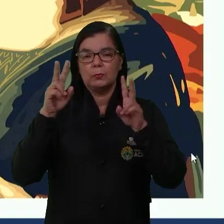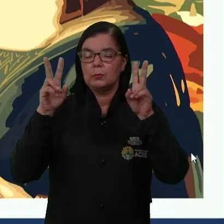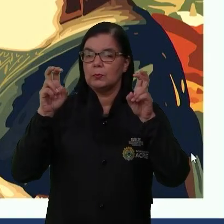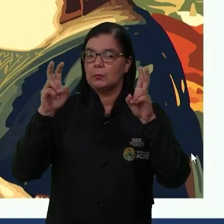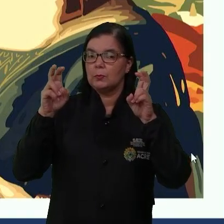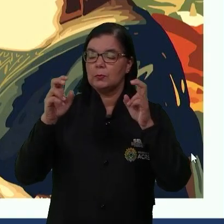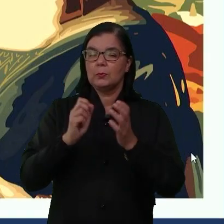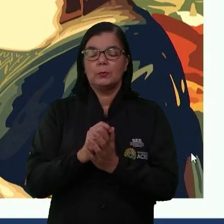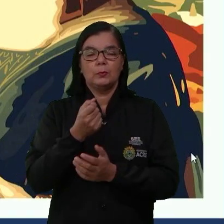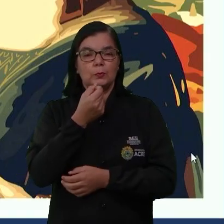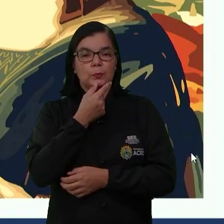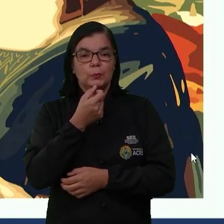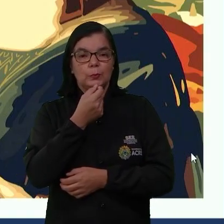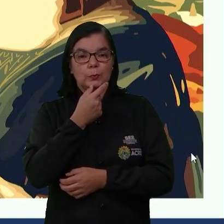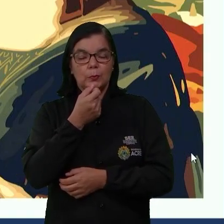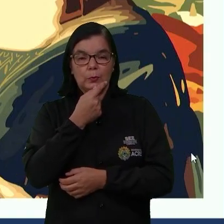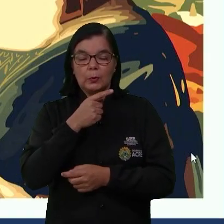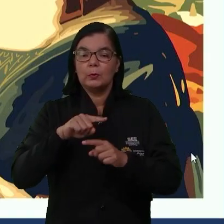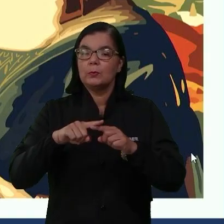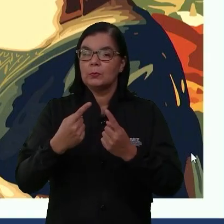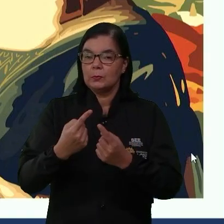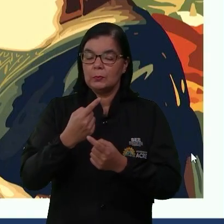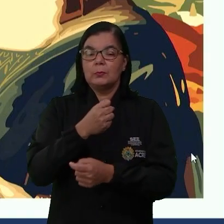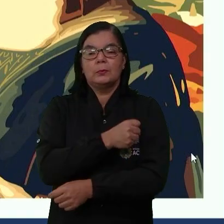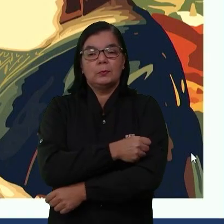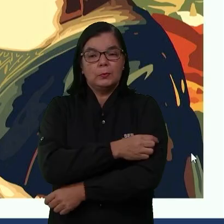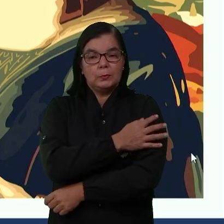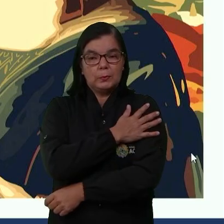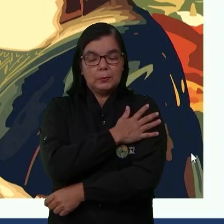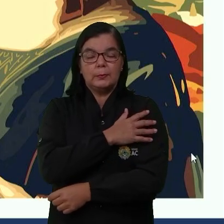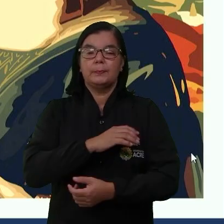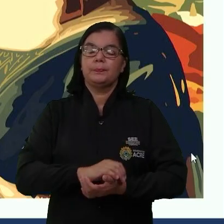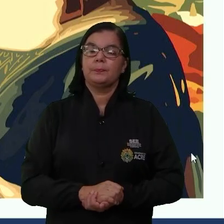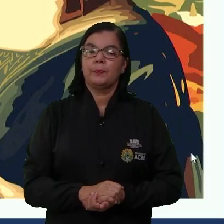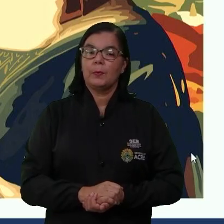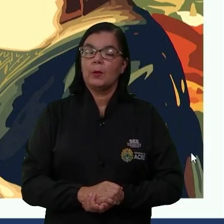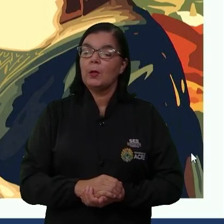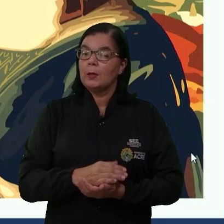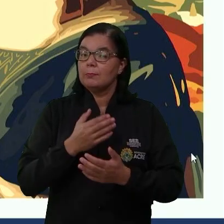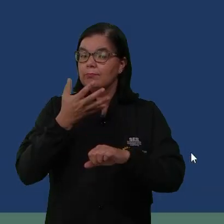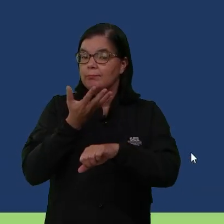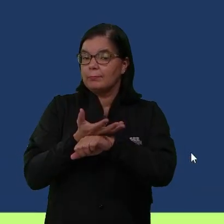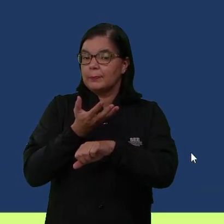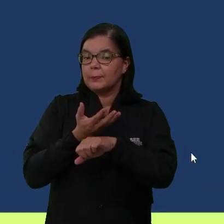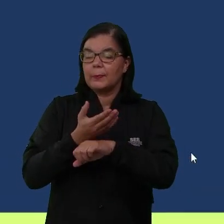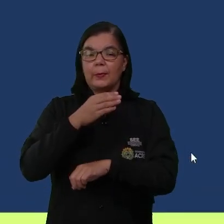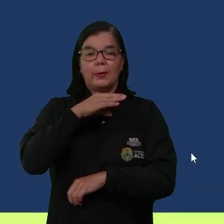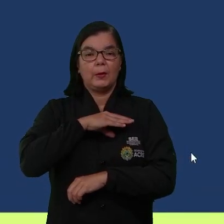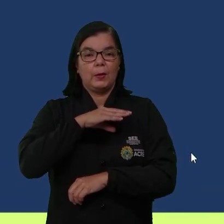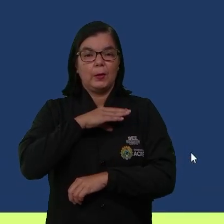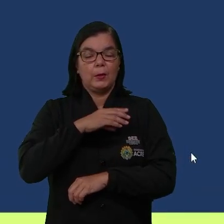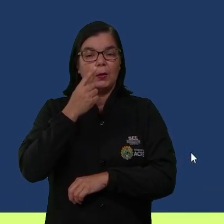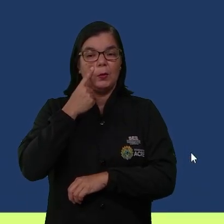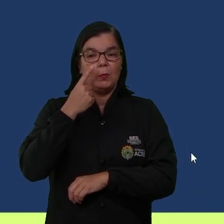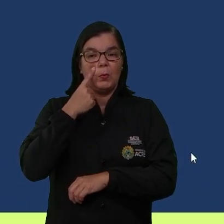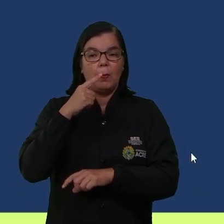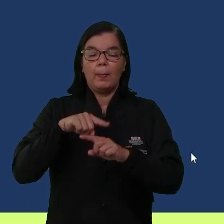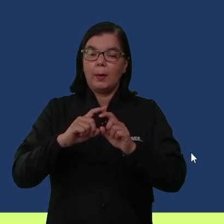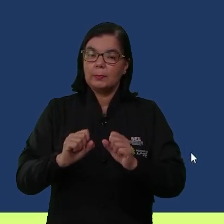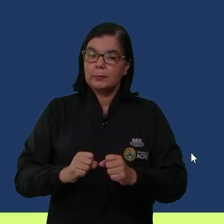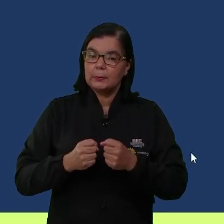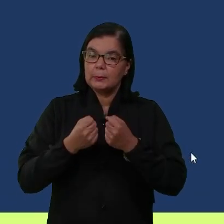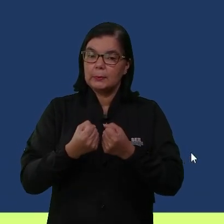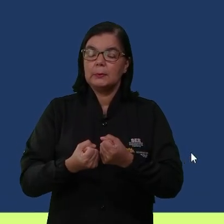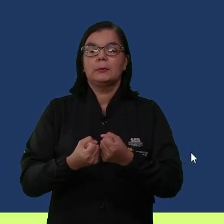de paródia no seu ensino fundamental e também em língua portuguesa. E a gente está aqui para